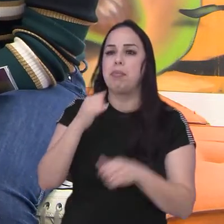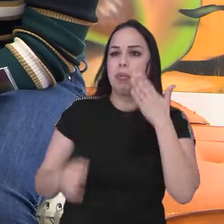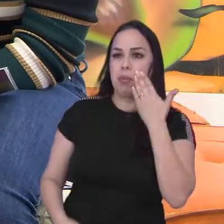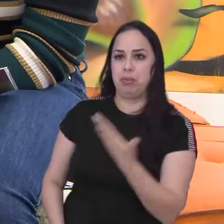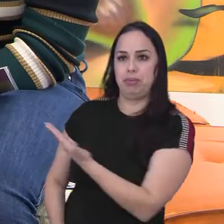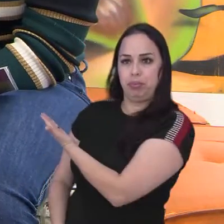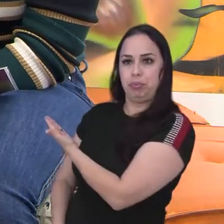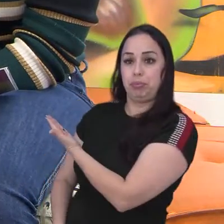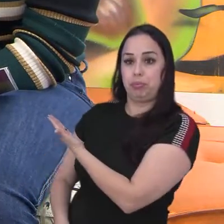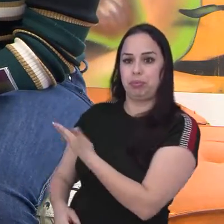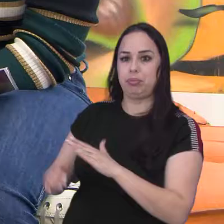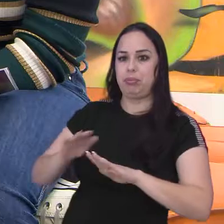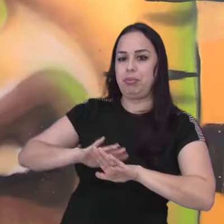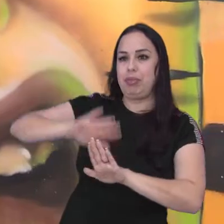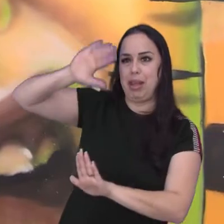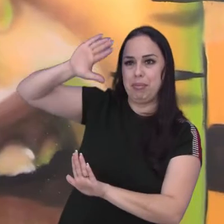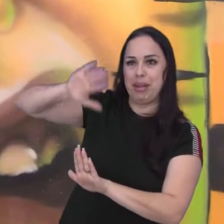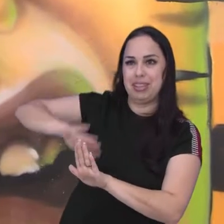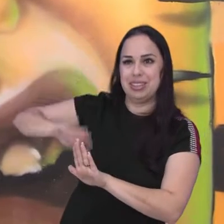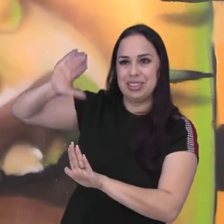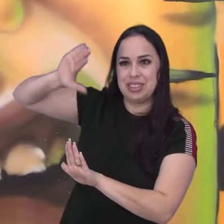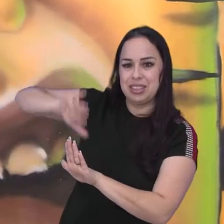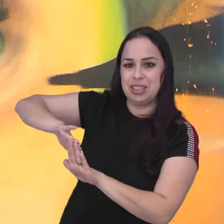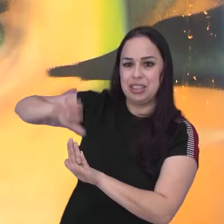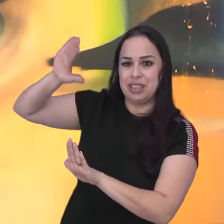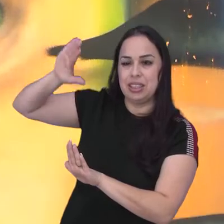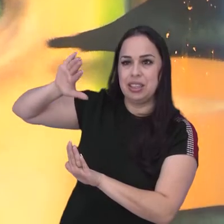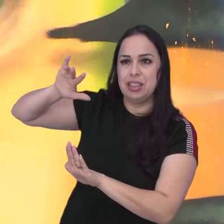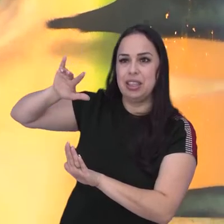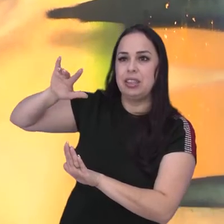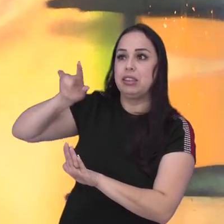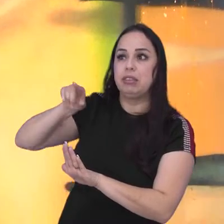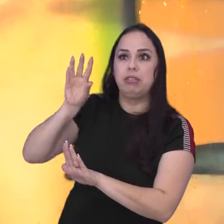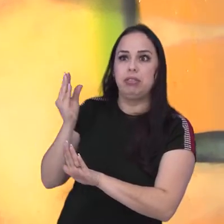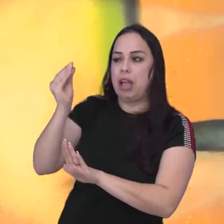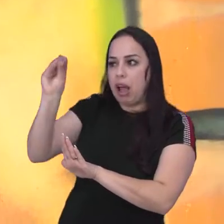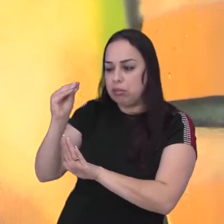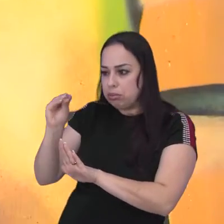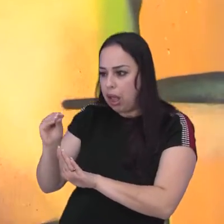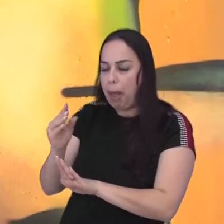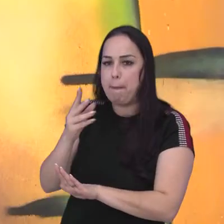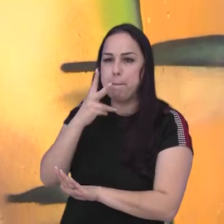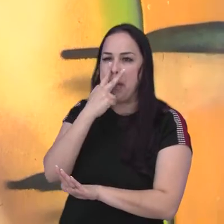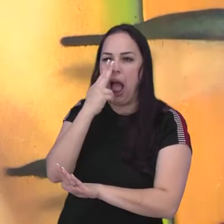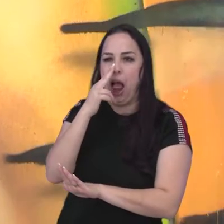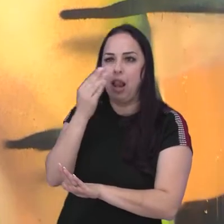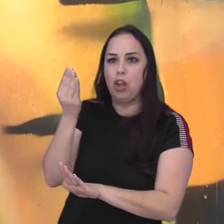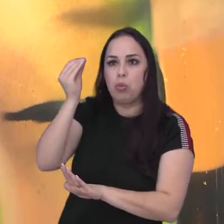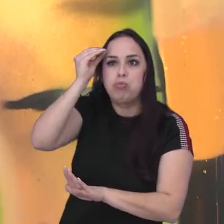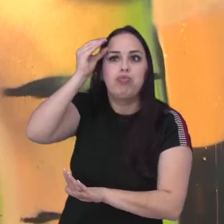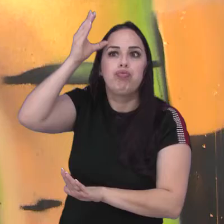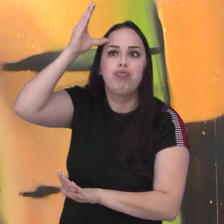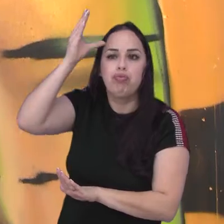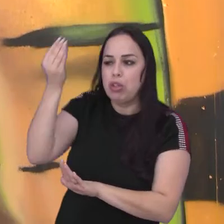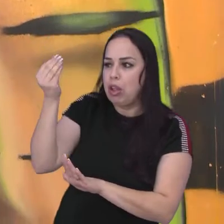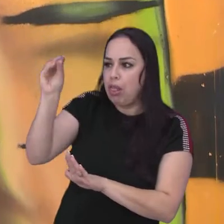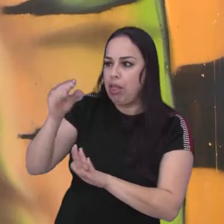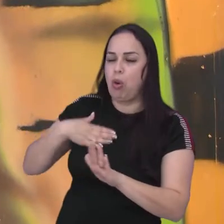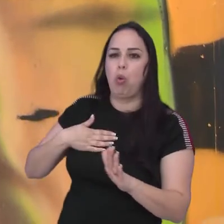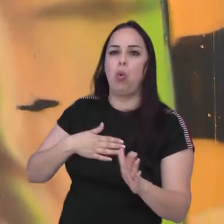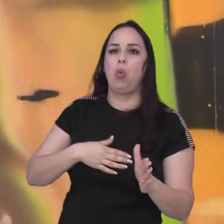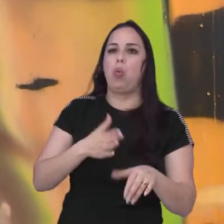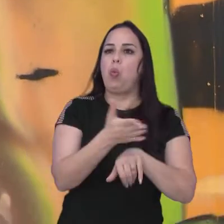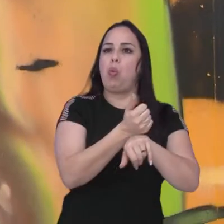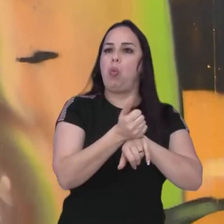tela dessa aqui, que tá aqui atrás de você. Parece que não, mas ela tem um monte de conhecimento que tá ali, pra você ter uma ideia, mas